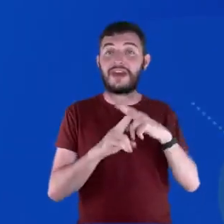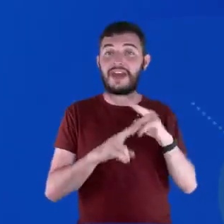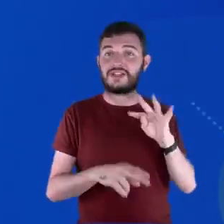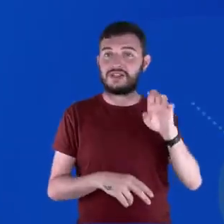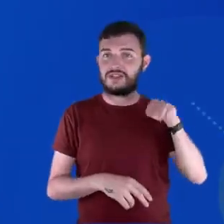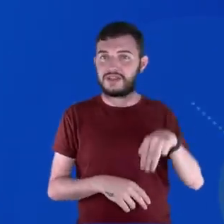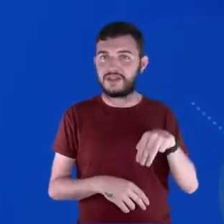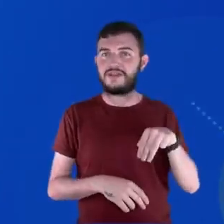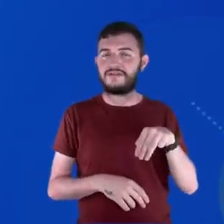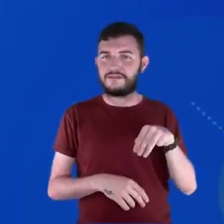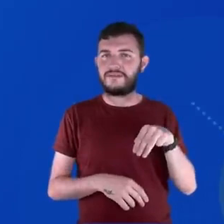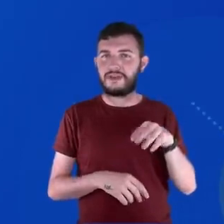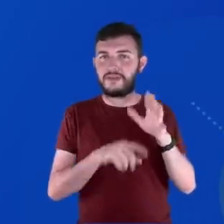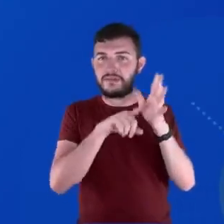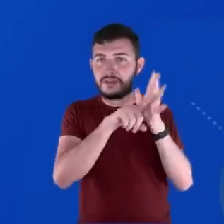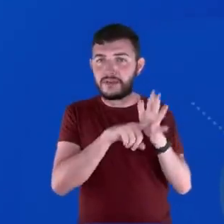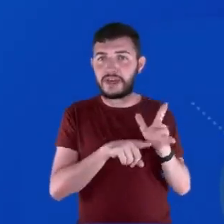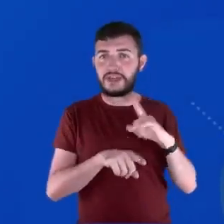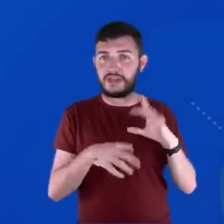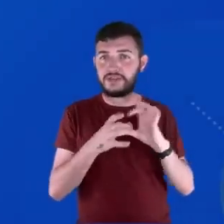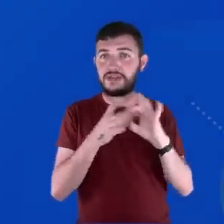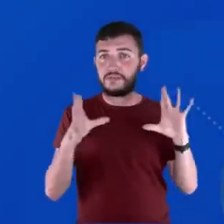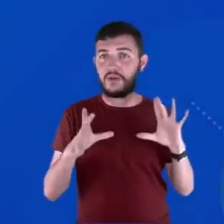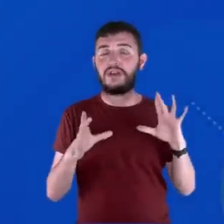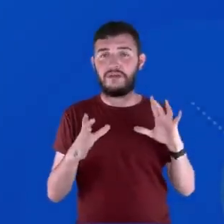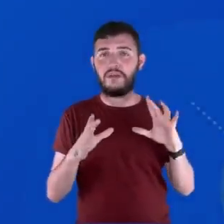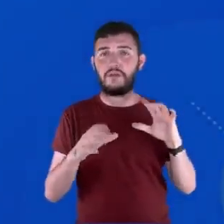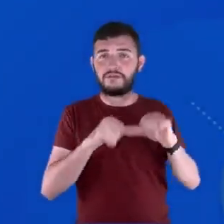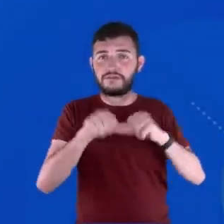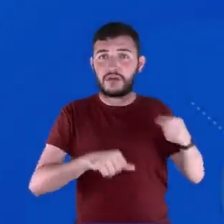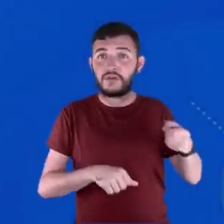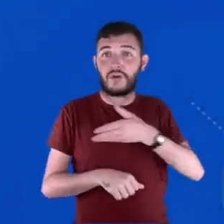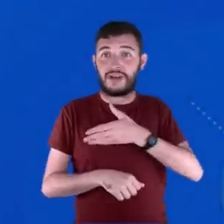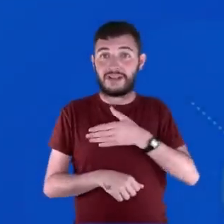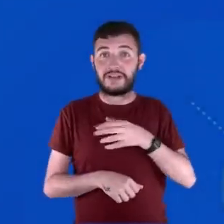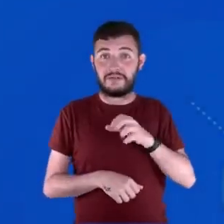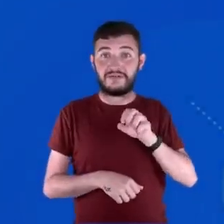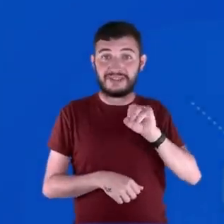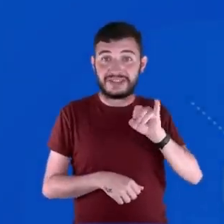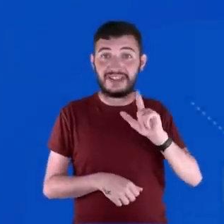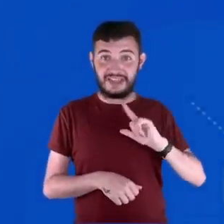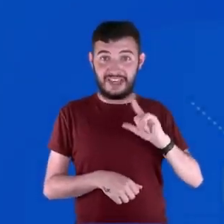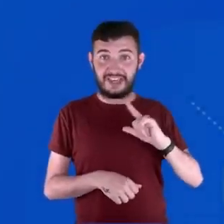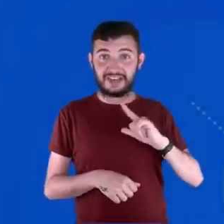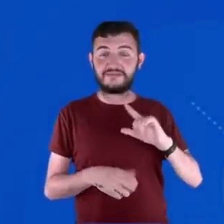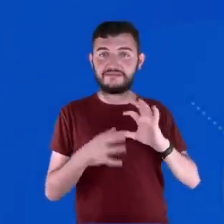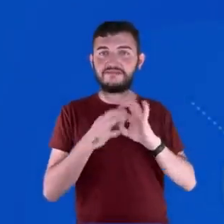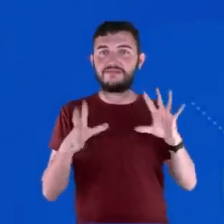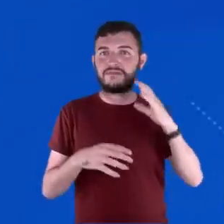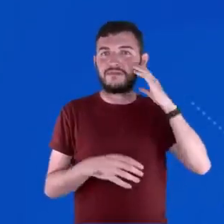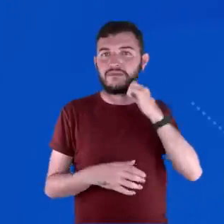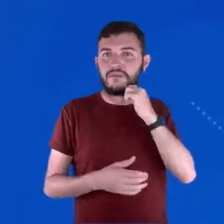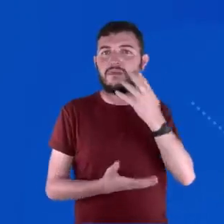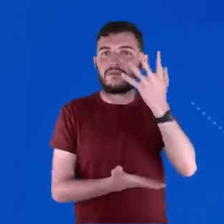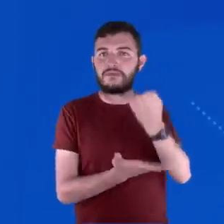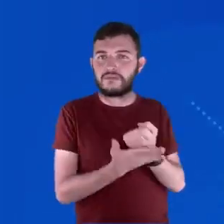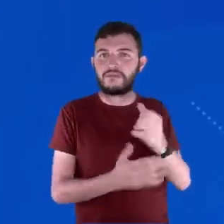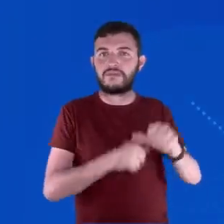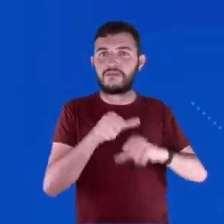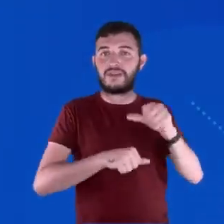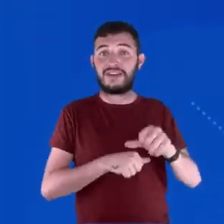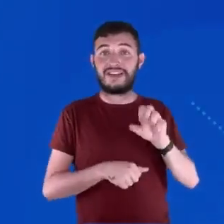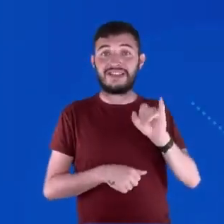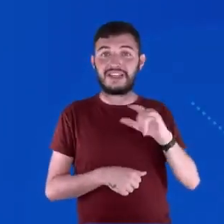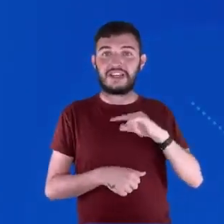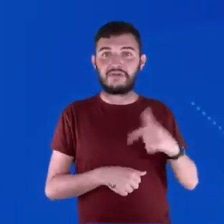tem Veja se o botão atualizar está disponível se estiver Clique nele se ele não aparecer para você